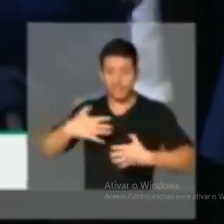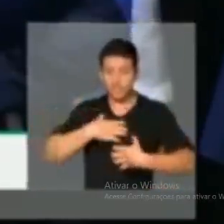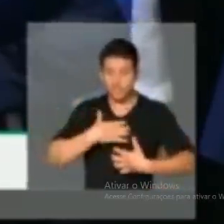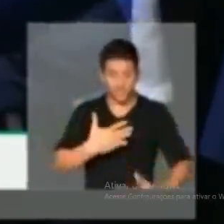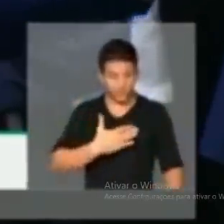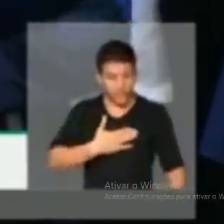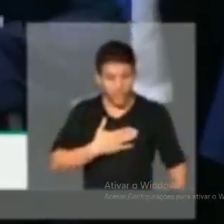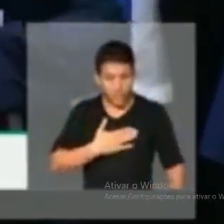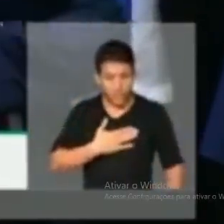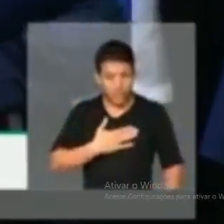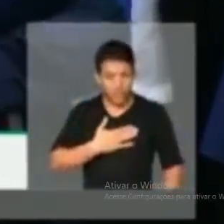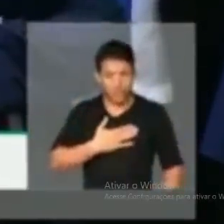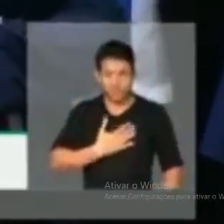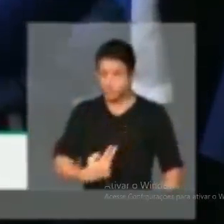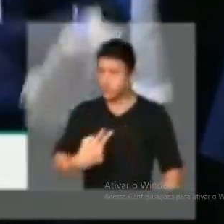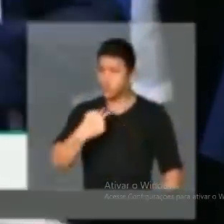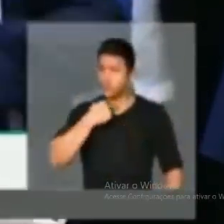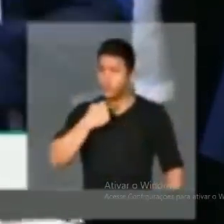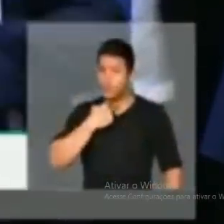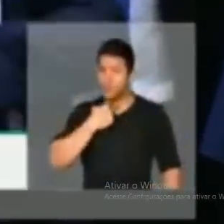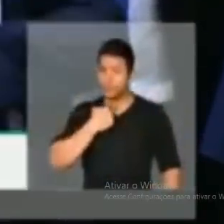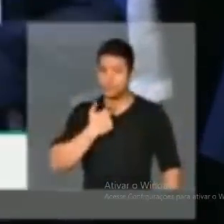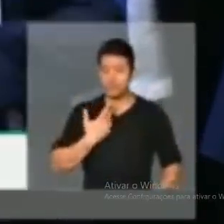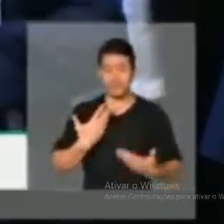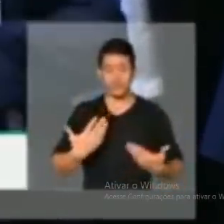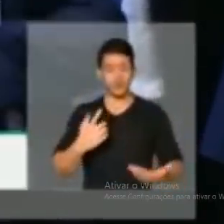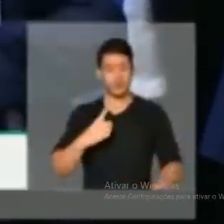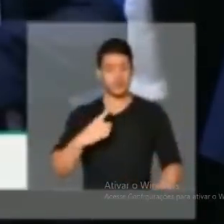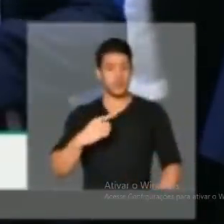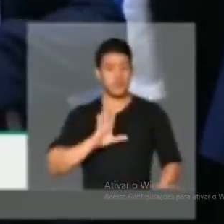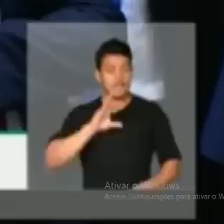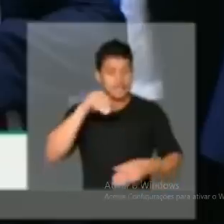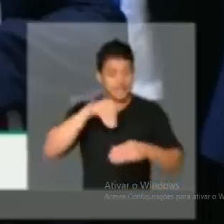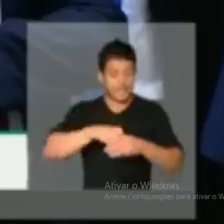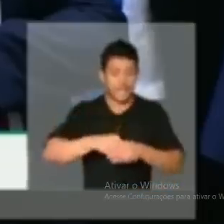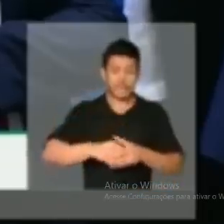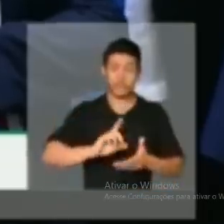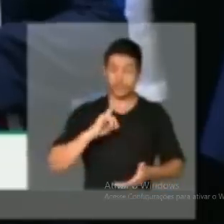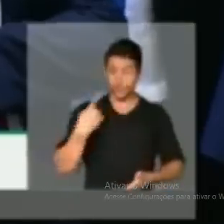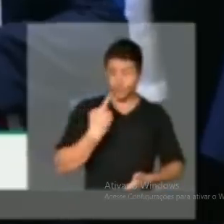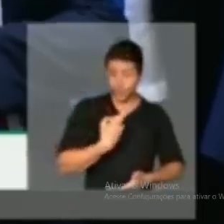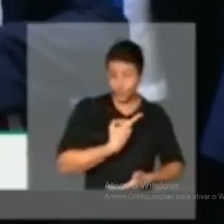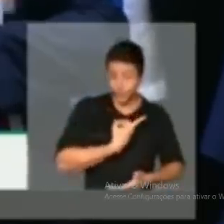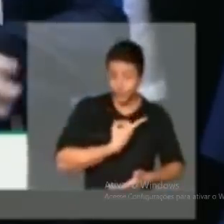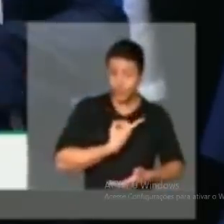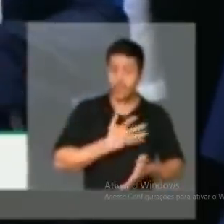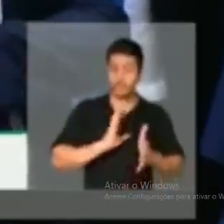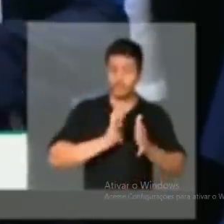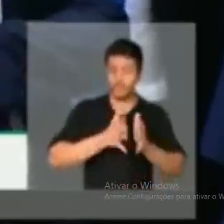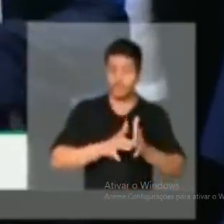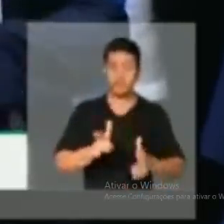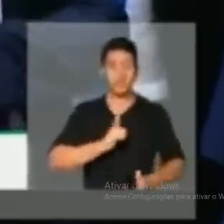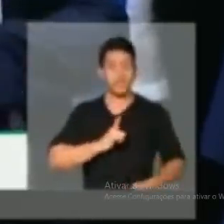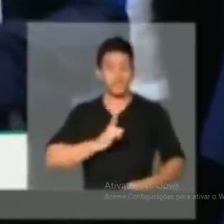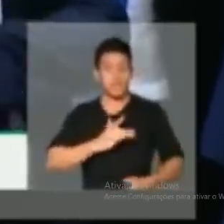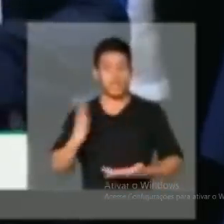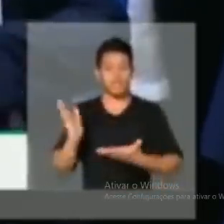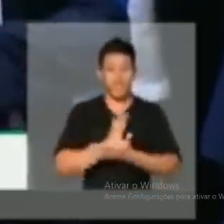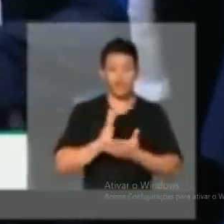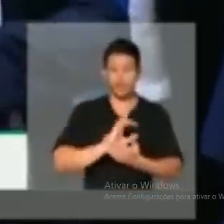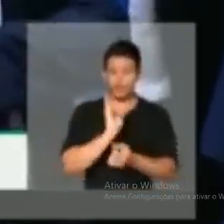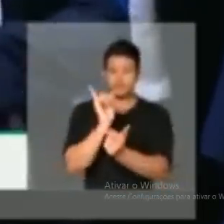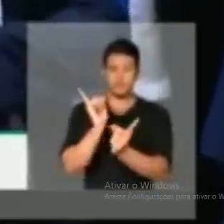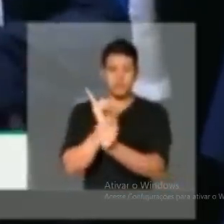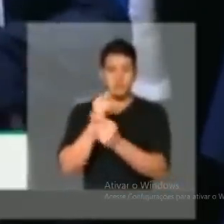para votar segundo aquilo que está na cédula. Dentro do nosso próprio partido, houve divergências entre alguns Coisa pontos. linda, Dentro do PSL.